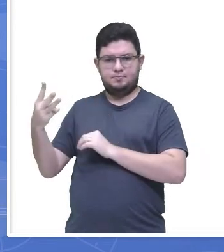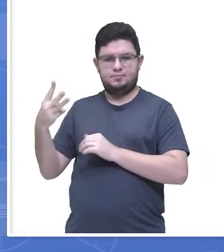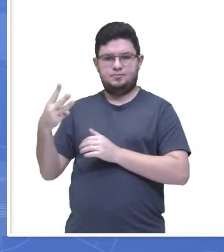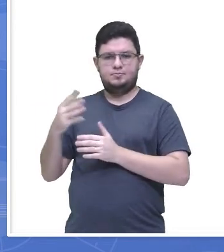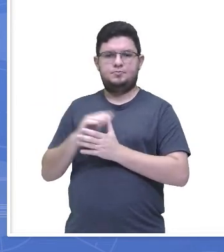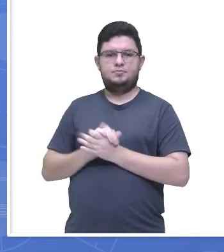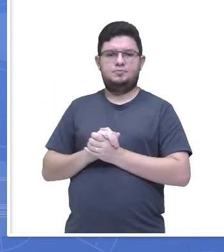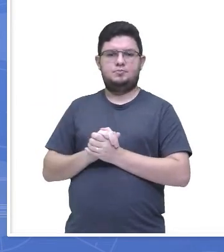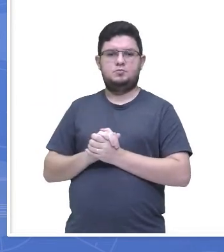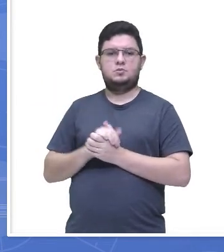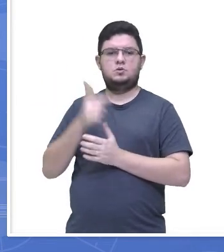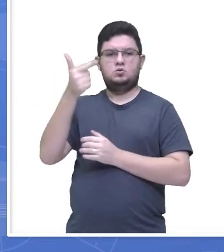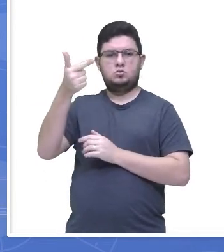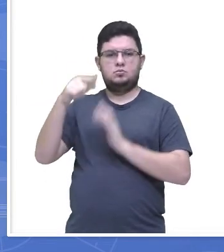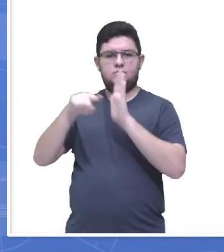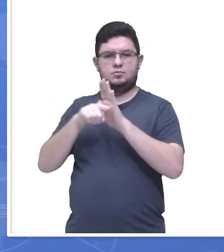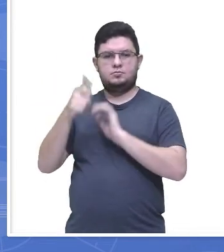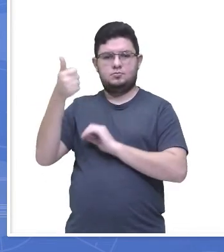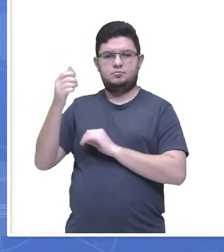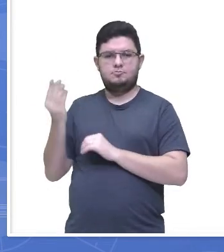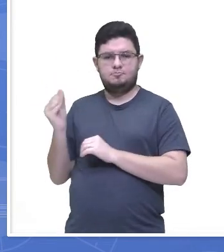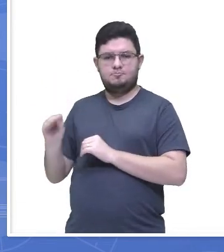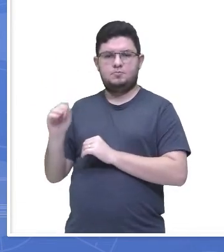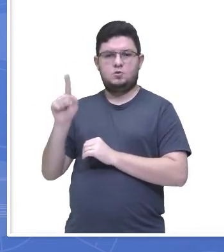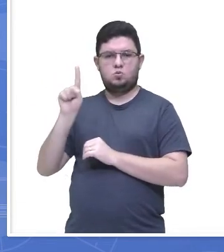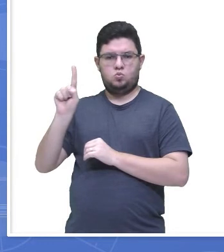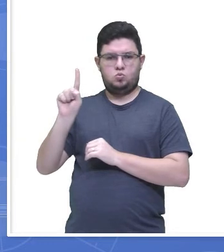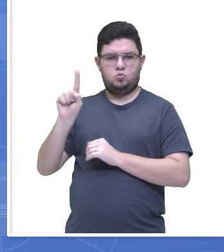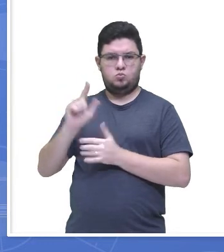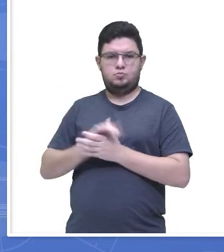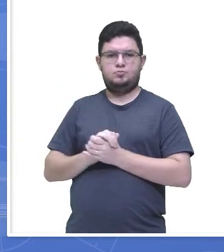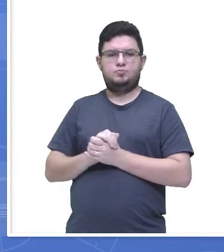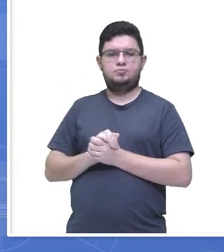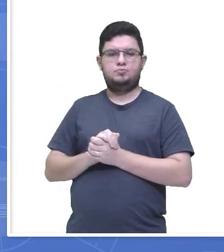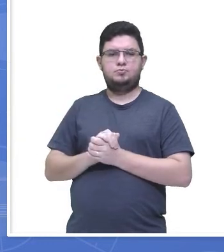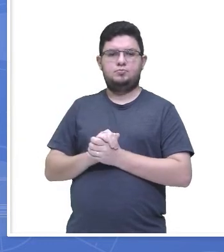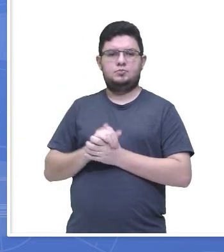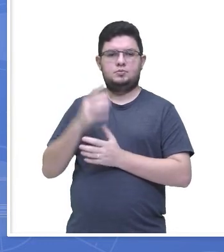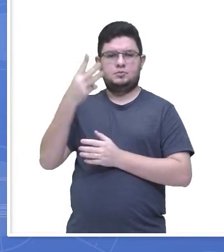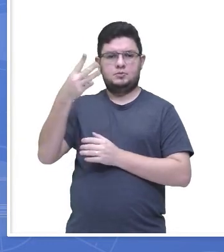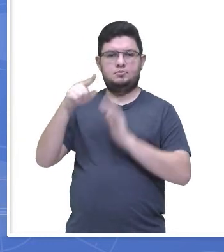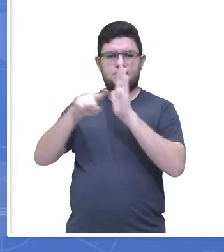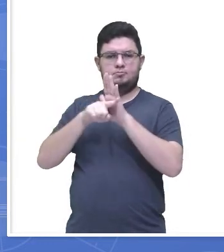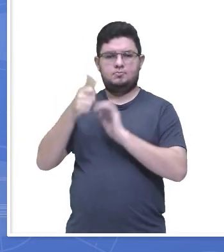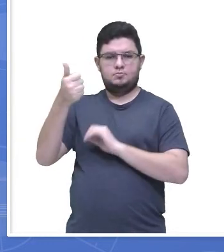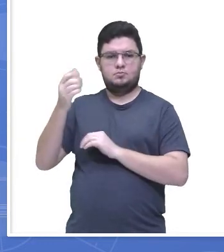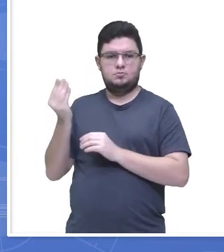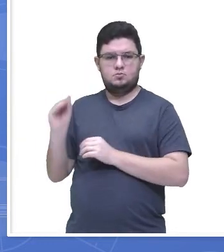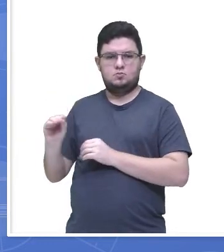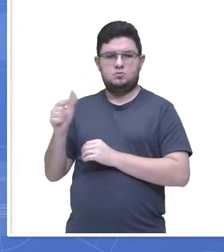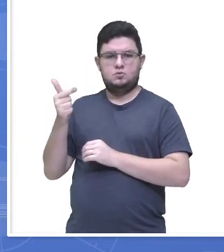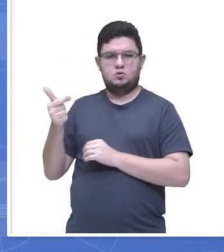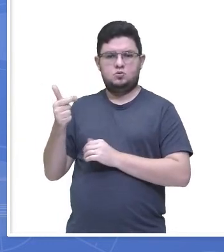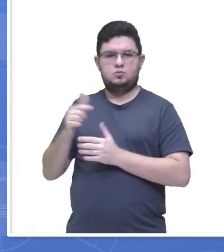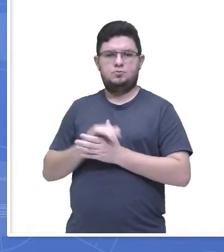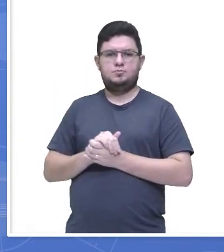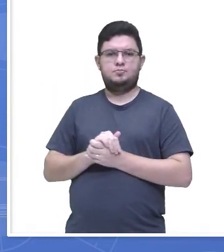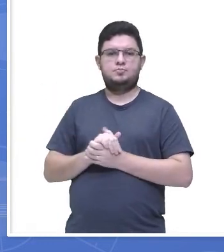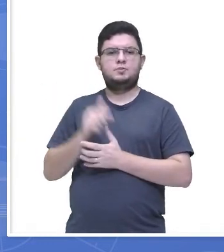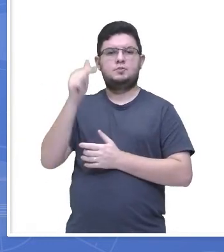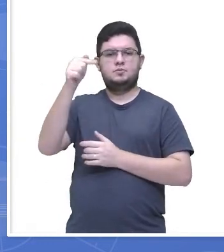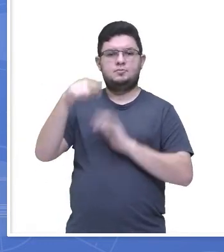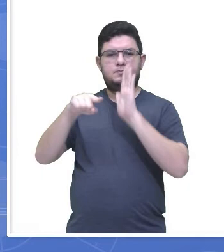dar sequência aqui, olha. A nossa solução. Vamos encontrar o nosso Qzão fazendo uma regra de 3. Eu sei que a potência é 600 calorias